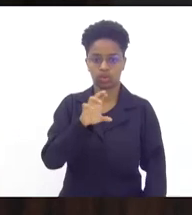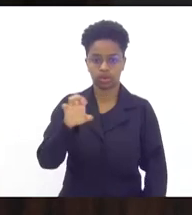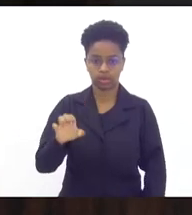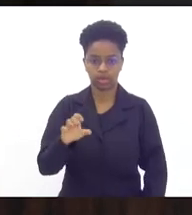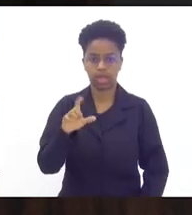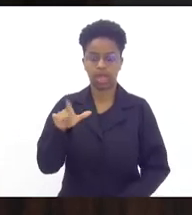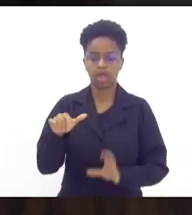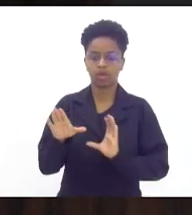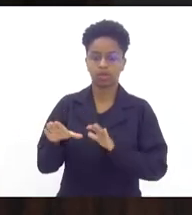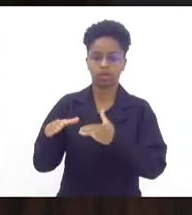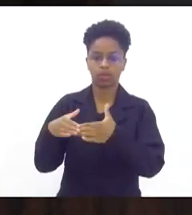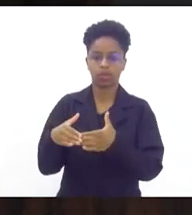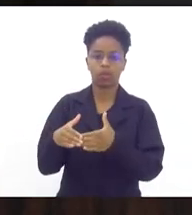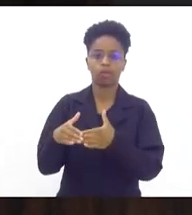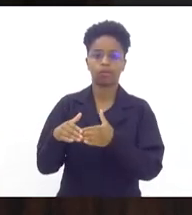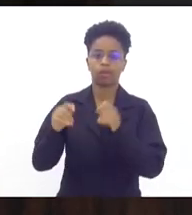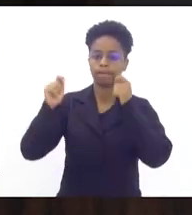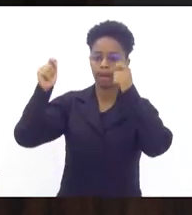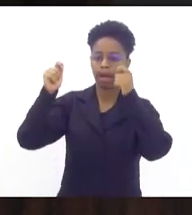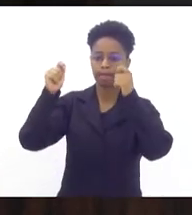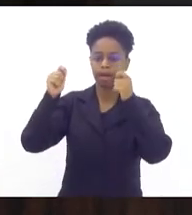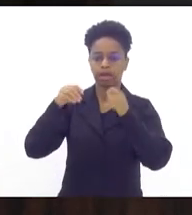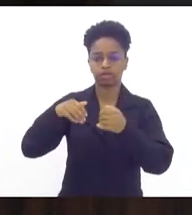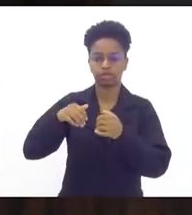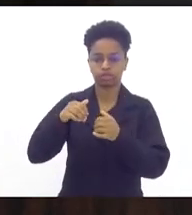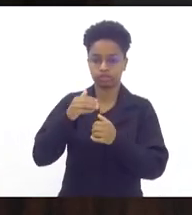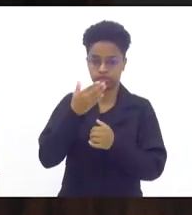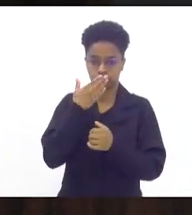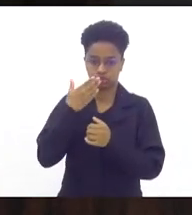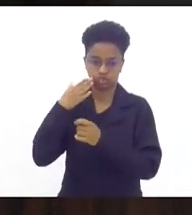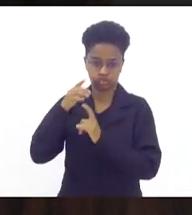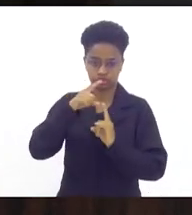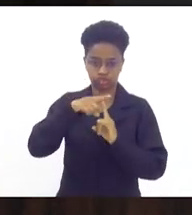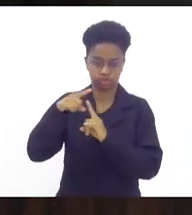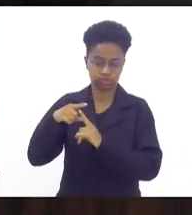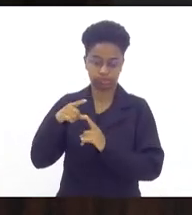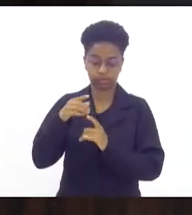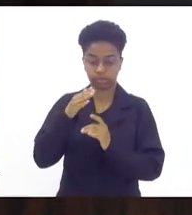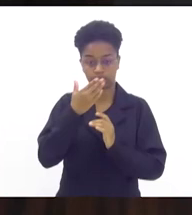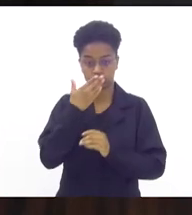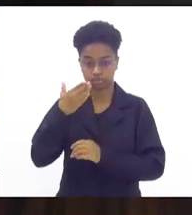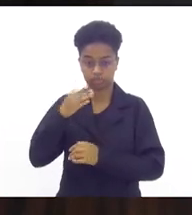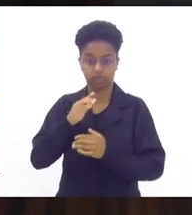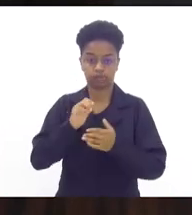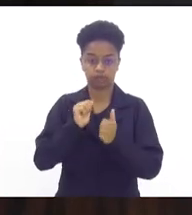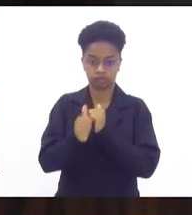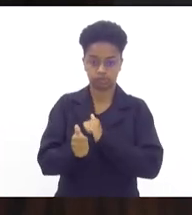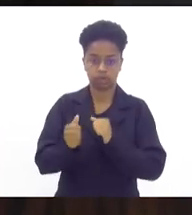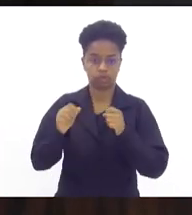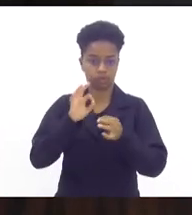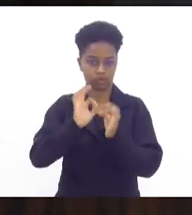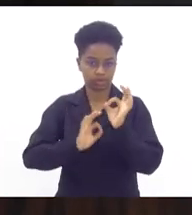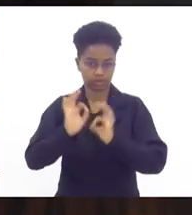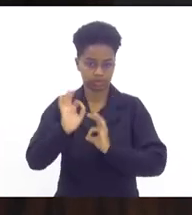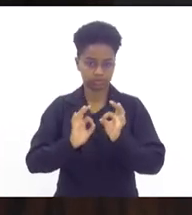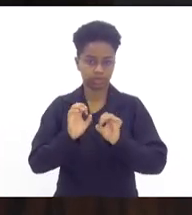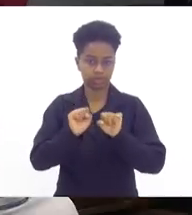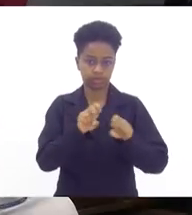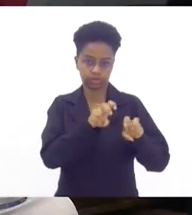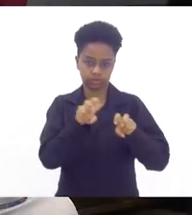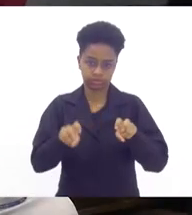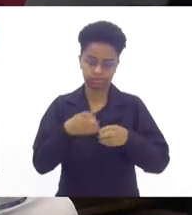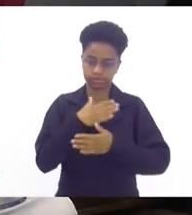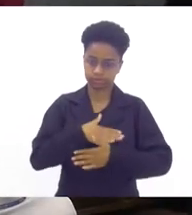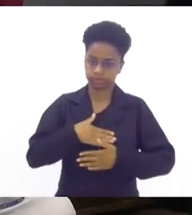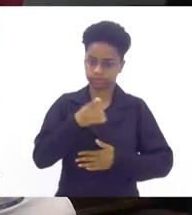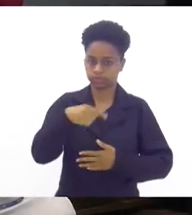torcidas organizadas já chegou tome assento é um prazer tê-lo aqui conosco são